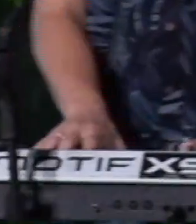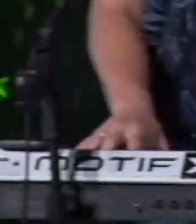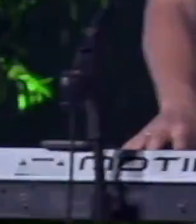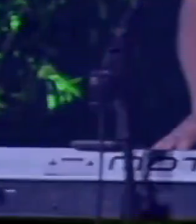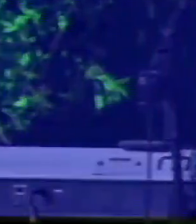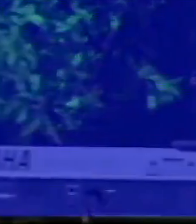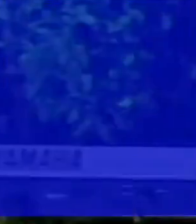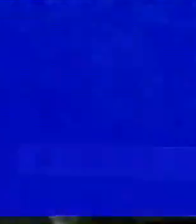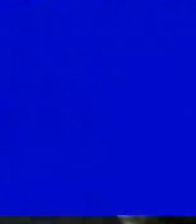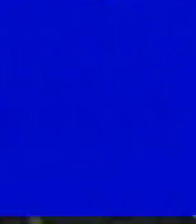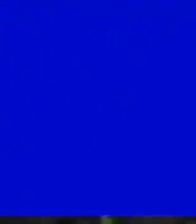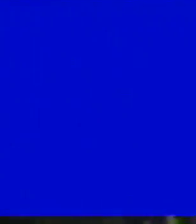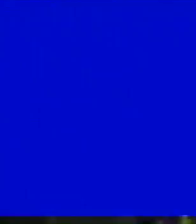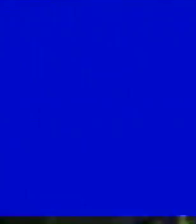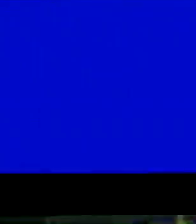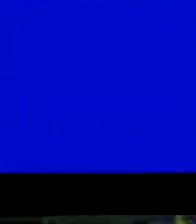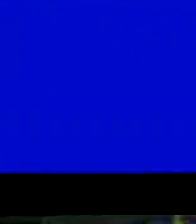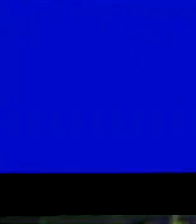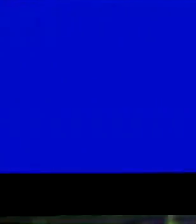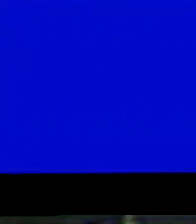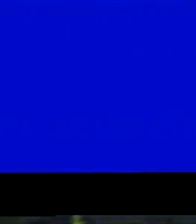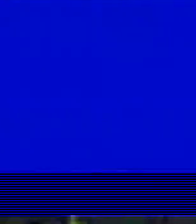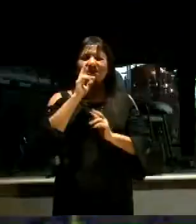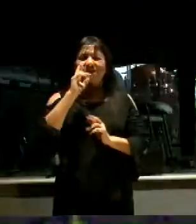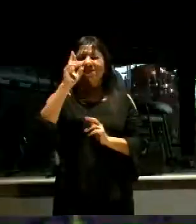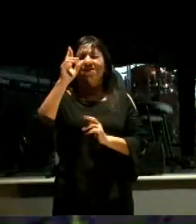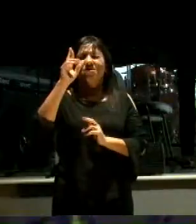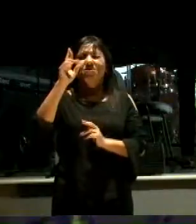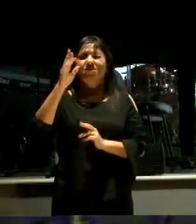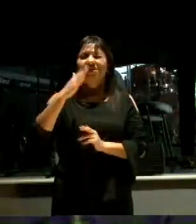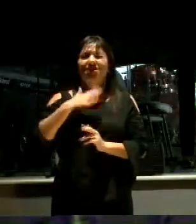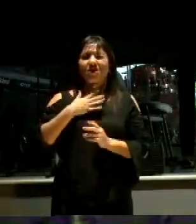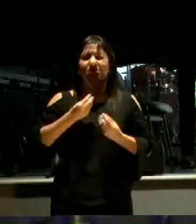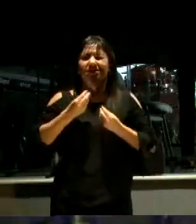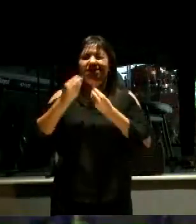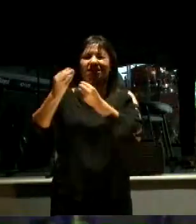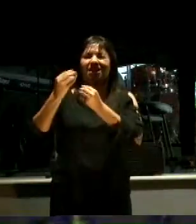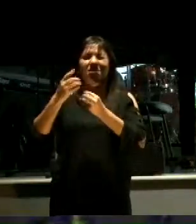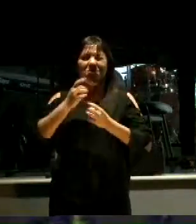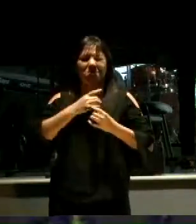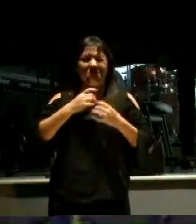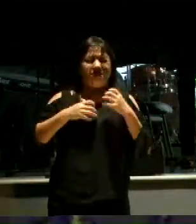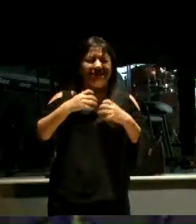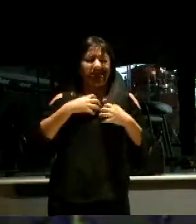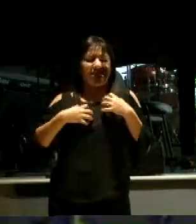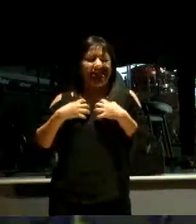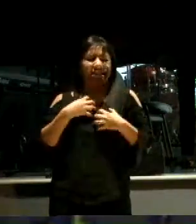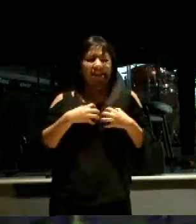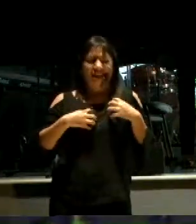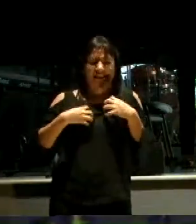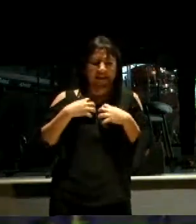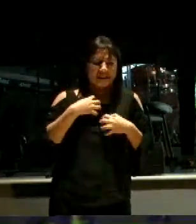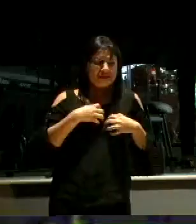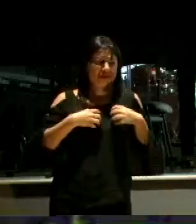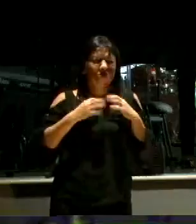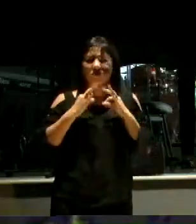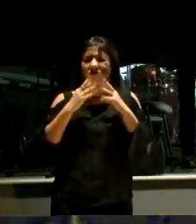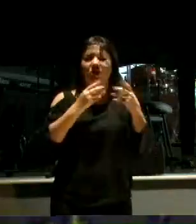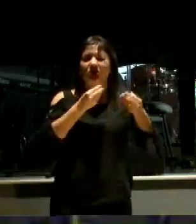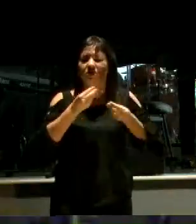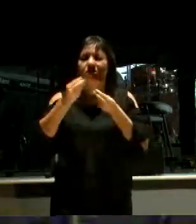medos, minhas ansiedades, eu abro mão de toda iniciativa